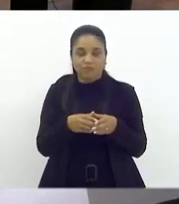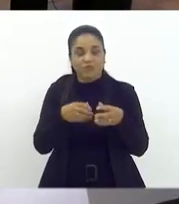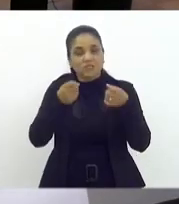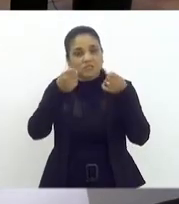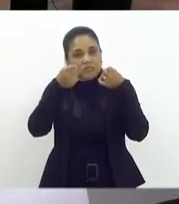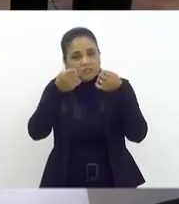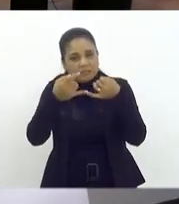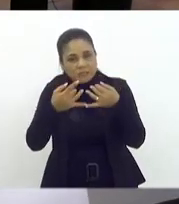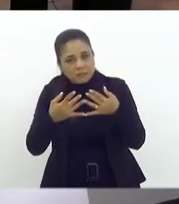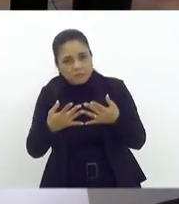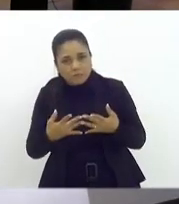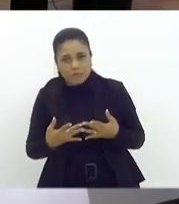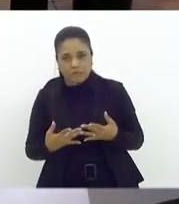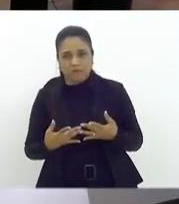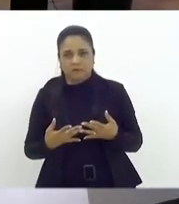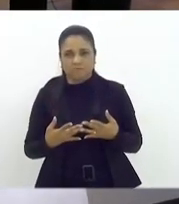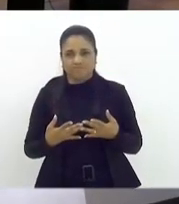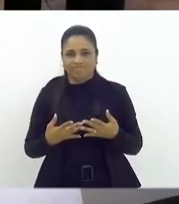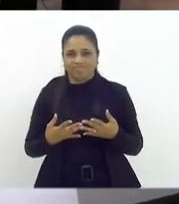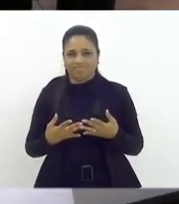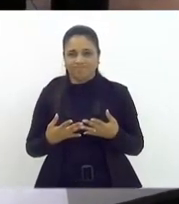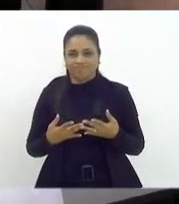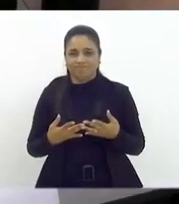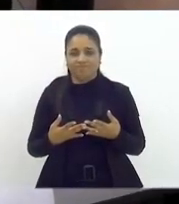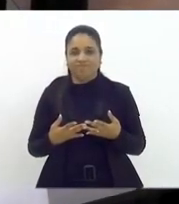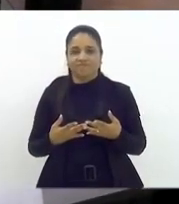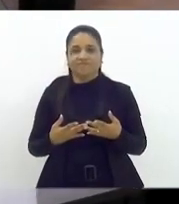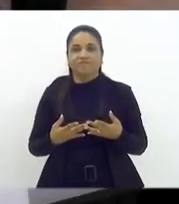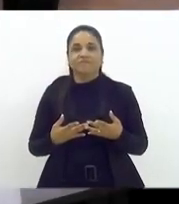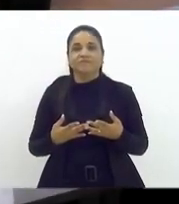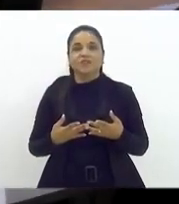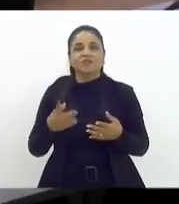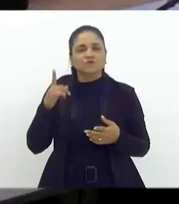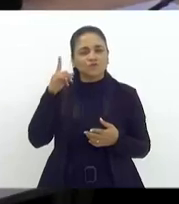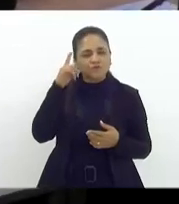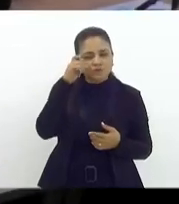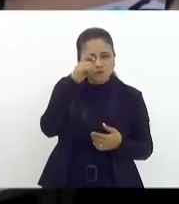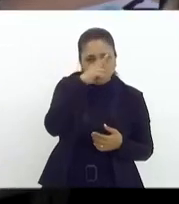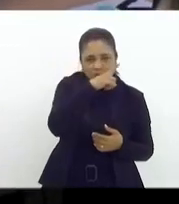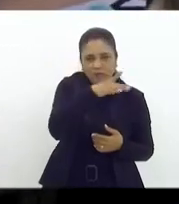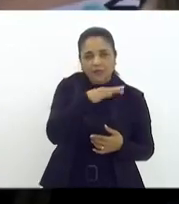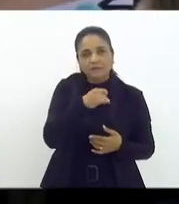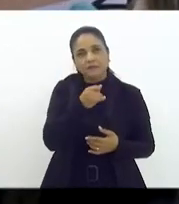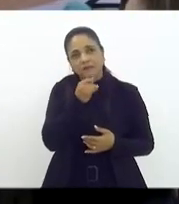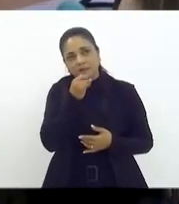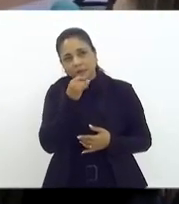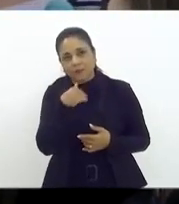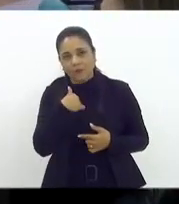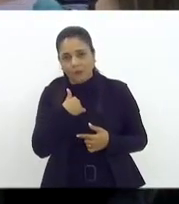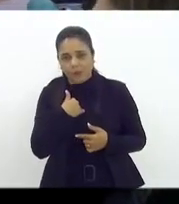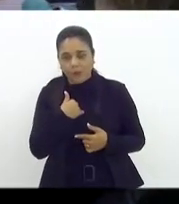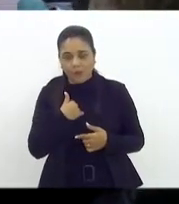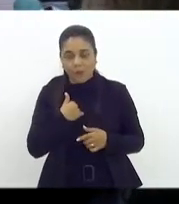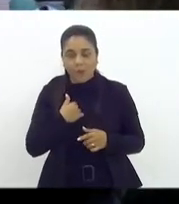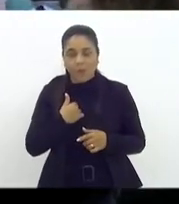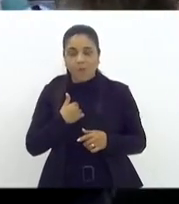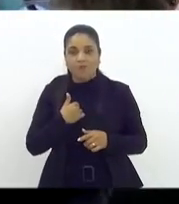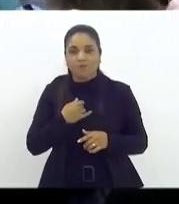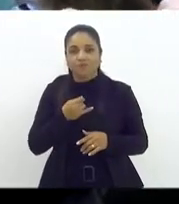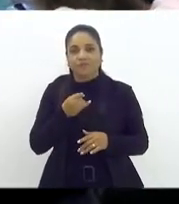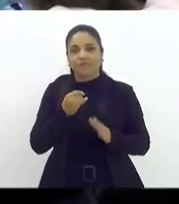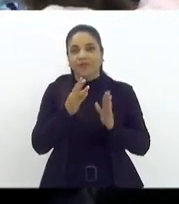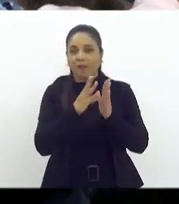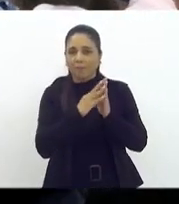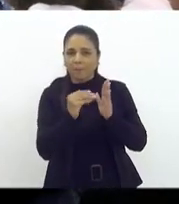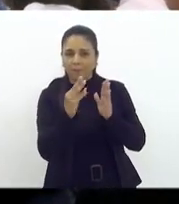pouco não é não somente né a dificuldade que às vezes se eu sou uma pessoa e eu trago esse exemplo aqui